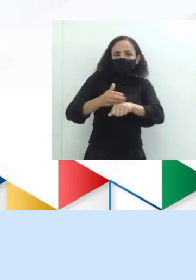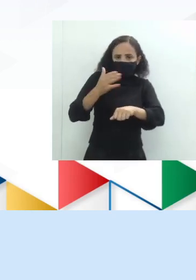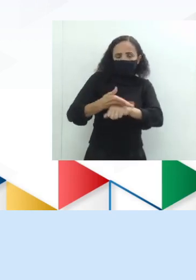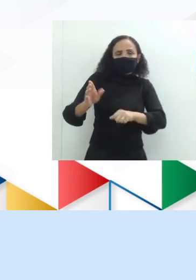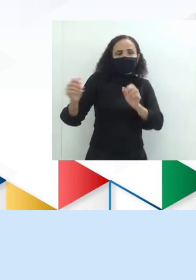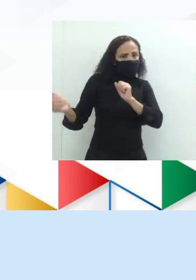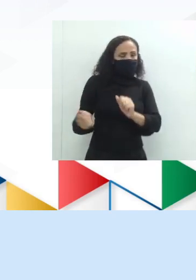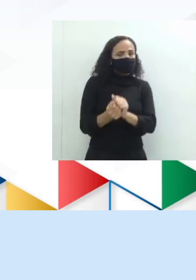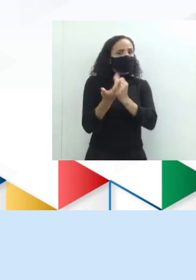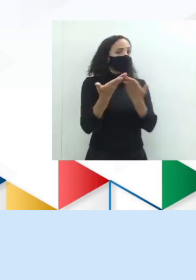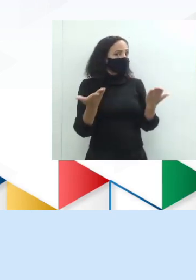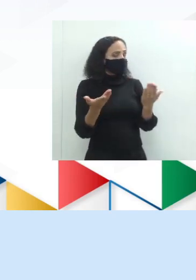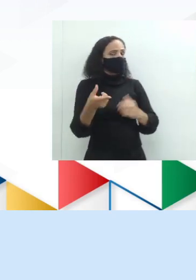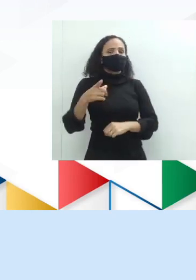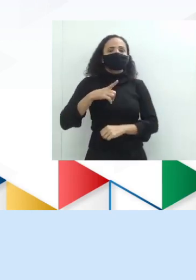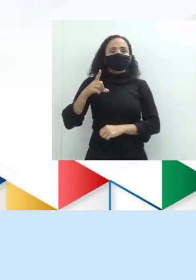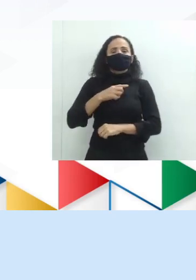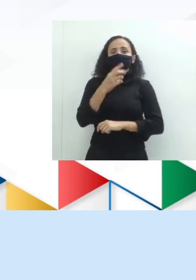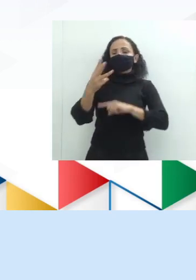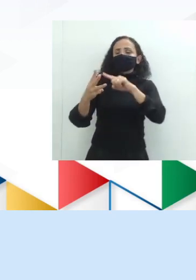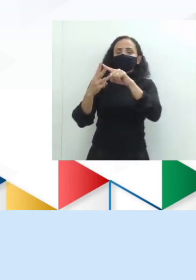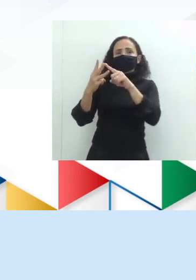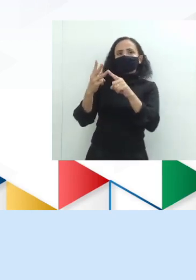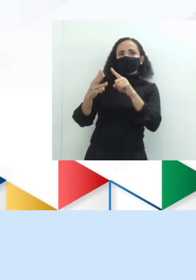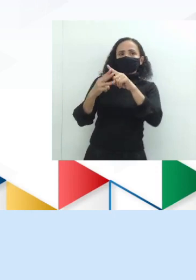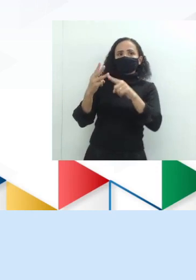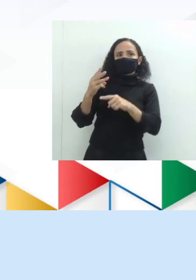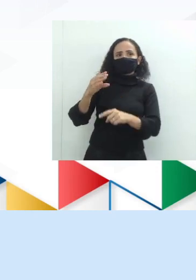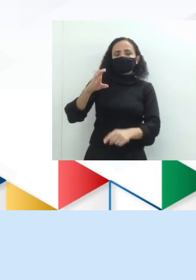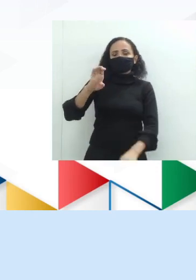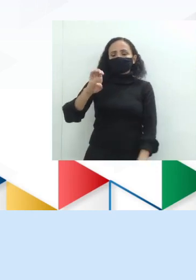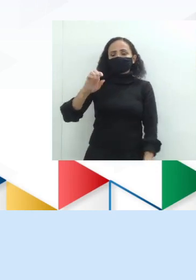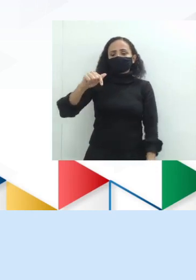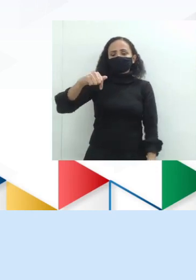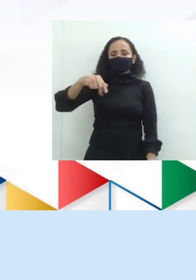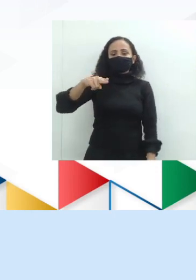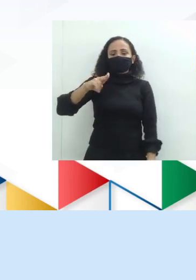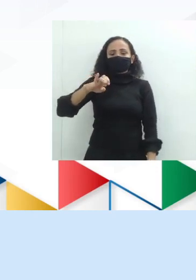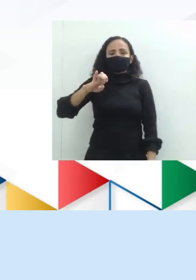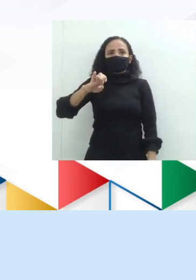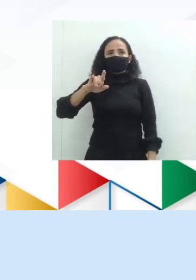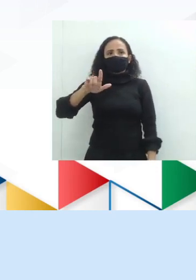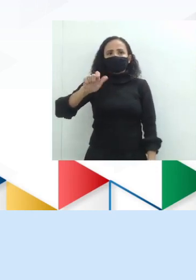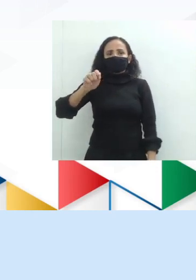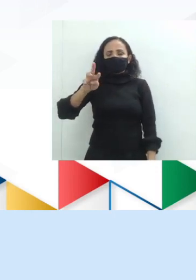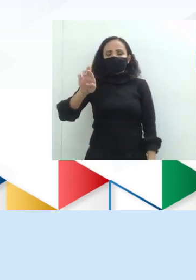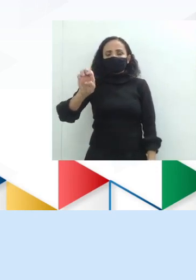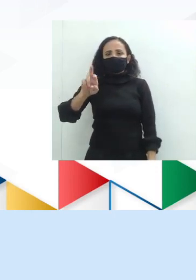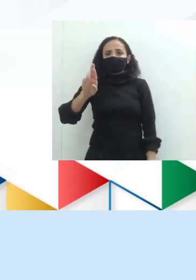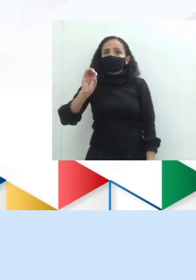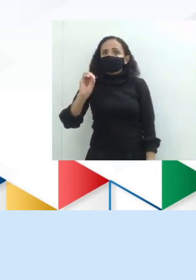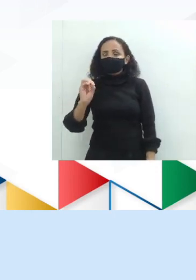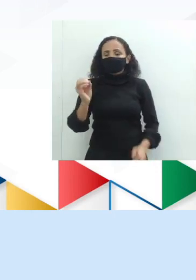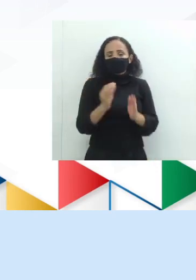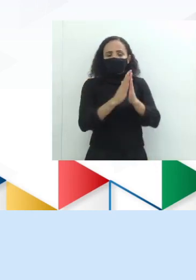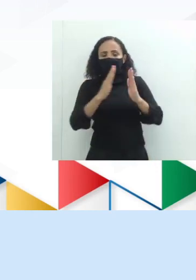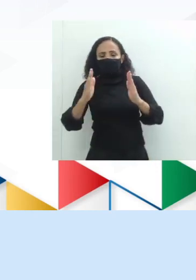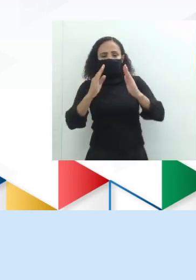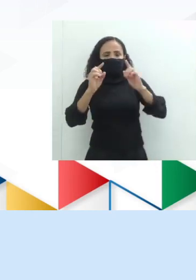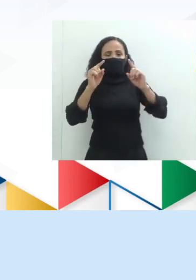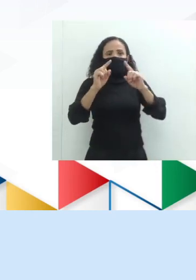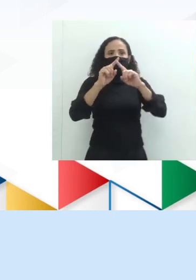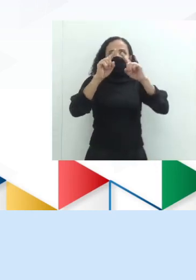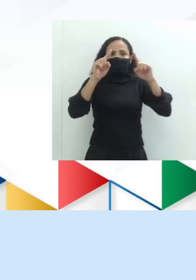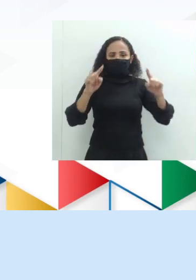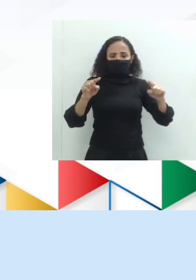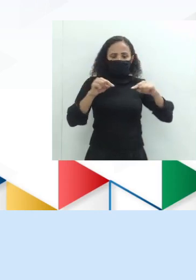comigo, tá? E aí existe um terceiro triângulo chamado equilátero. Equi, igual, látero, lados. Todos os